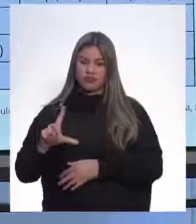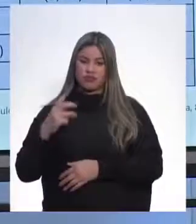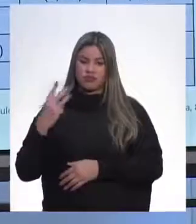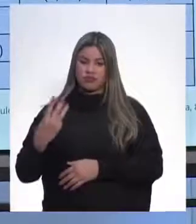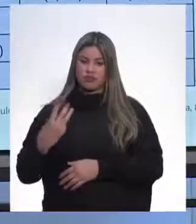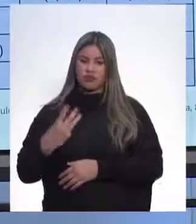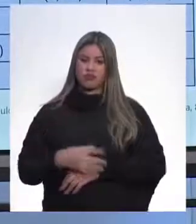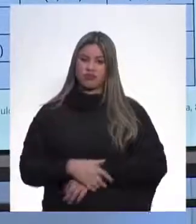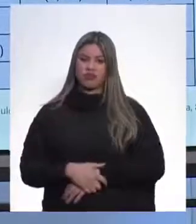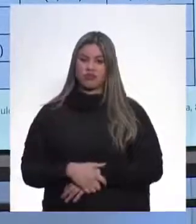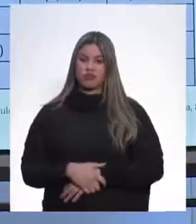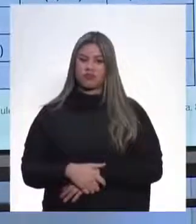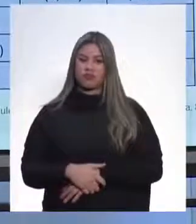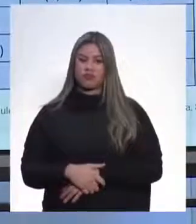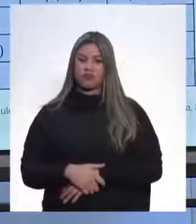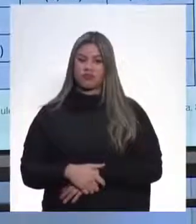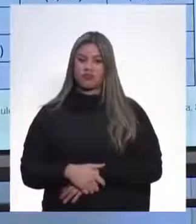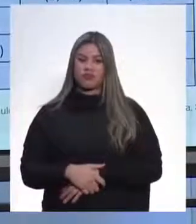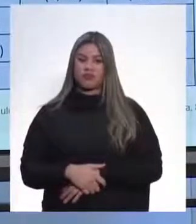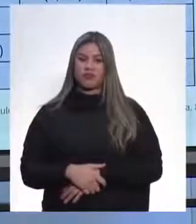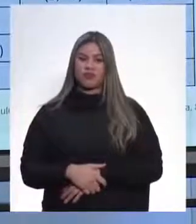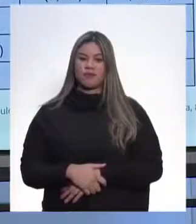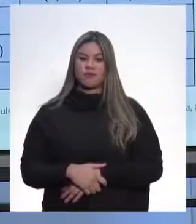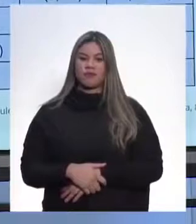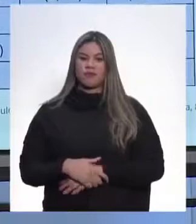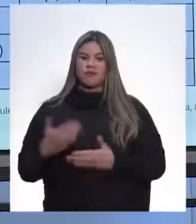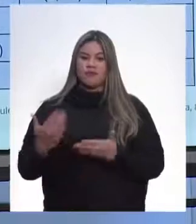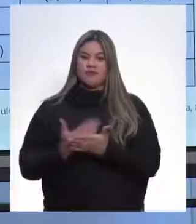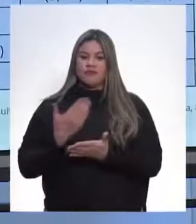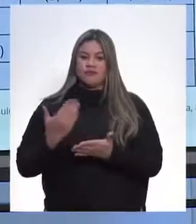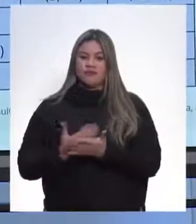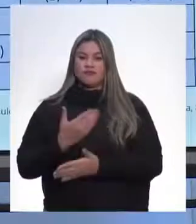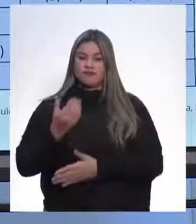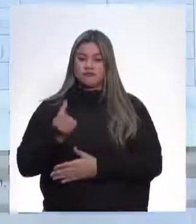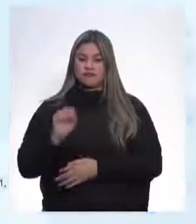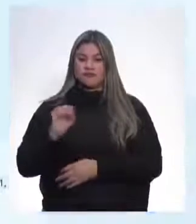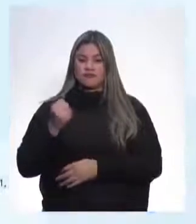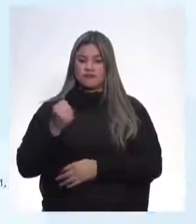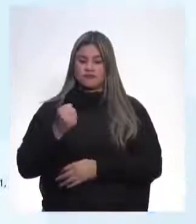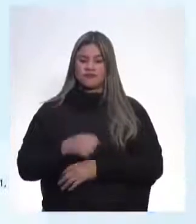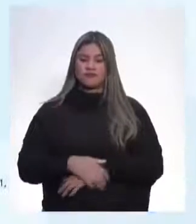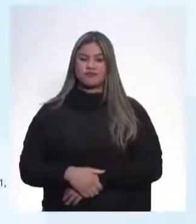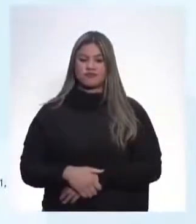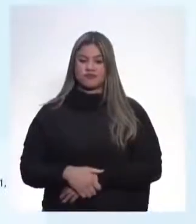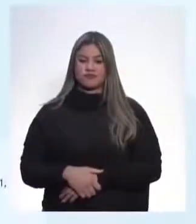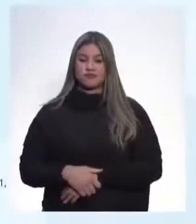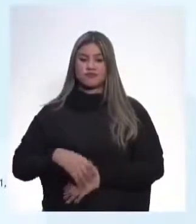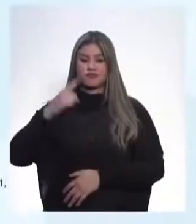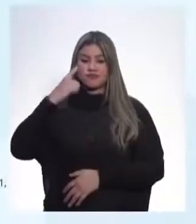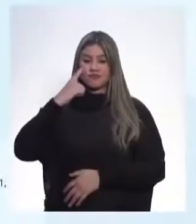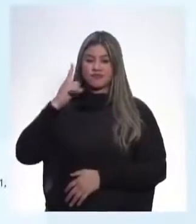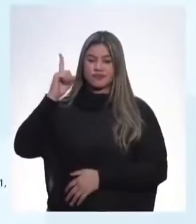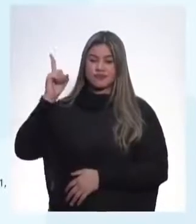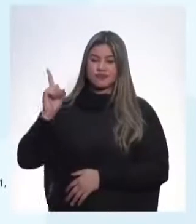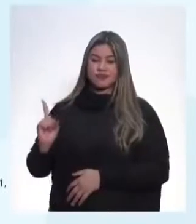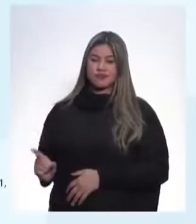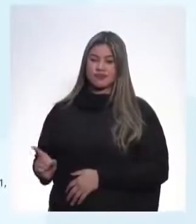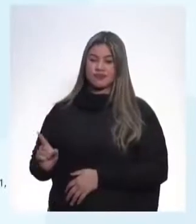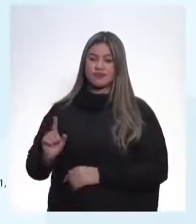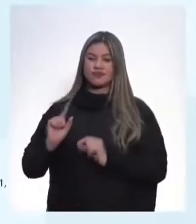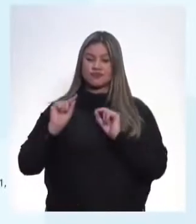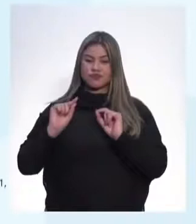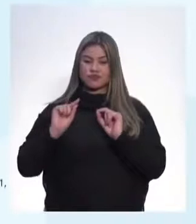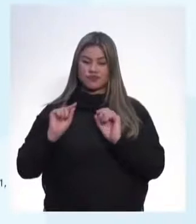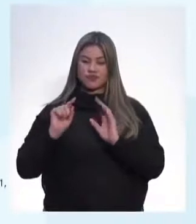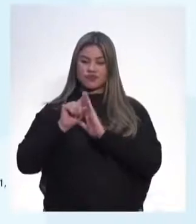caderno de vocês, na página 68, certo? E olha o que a atividade pede. Analise